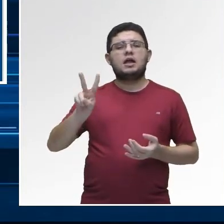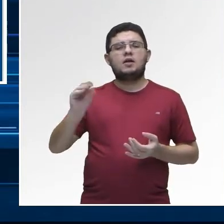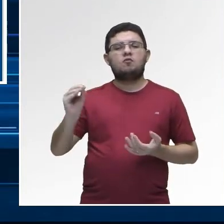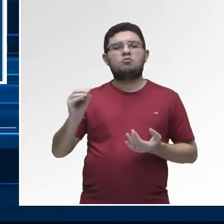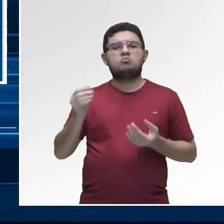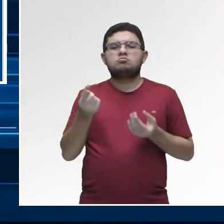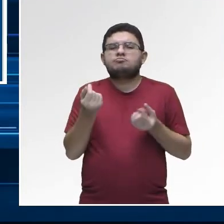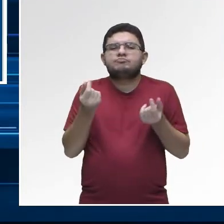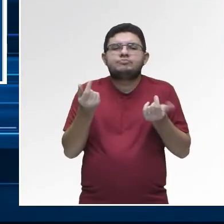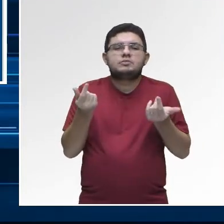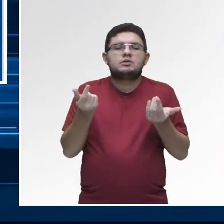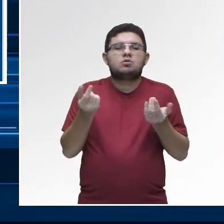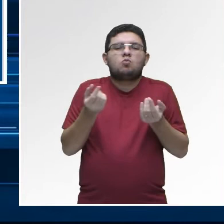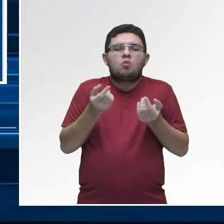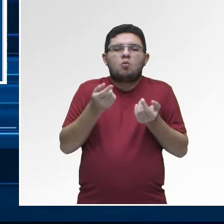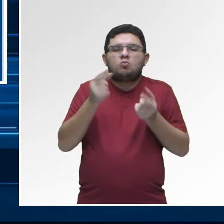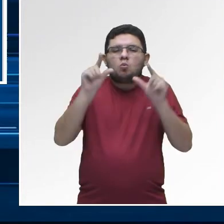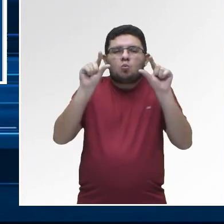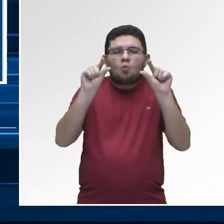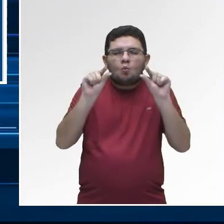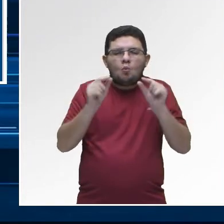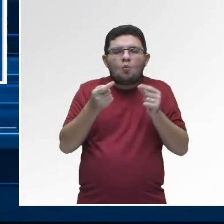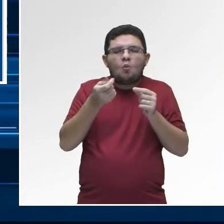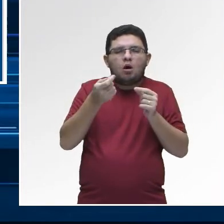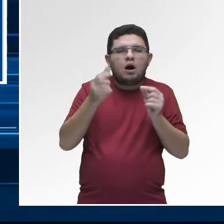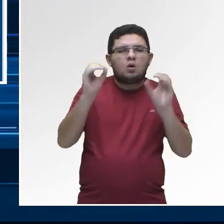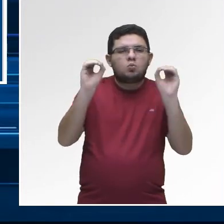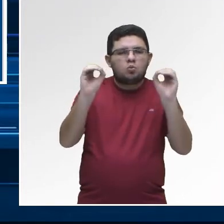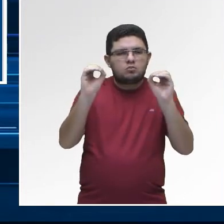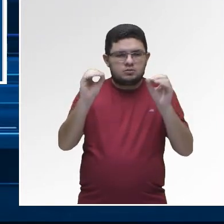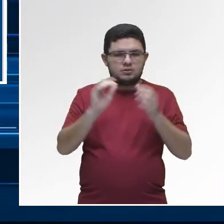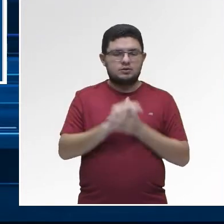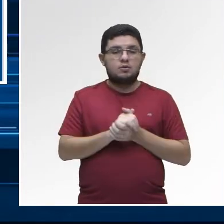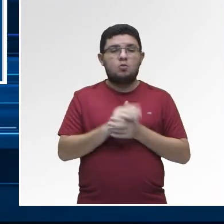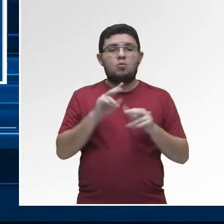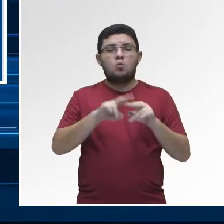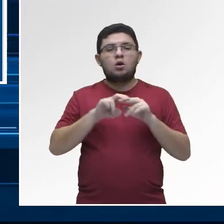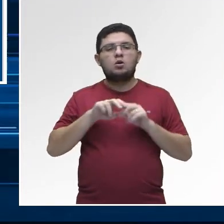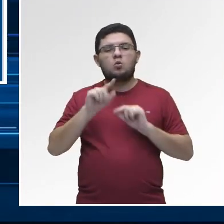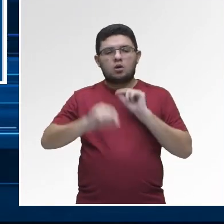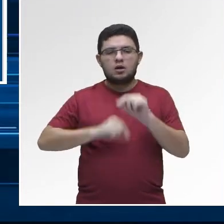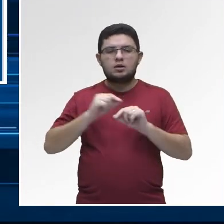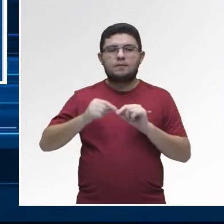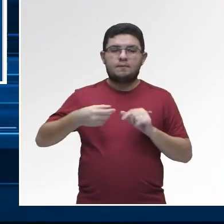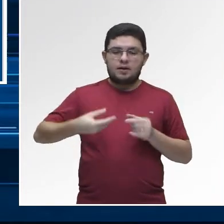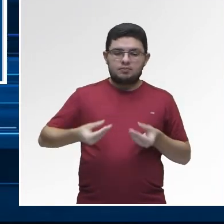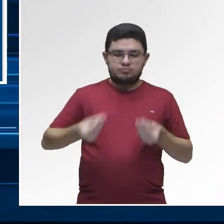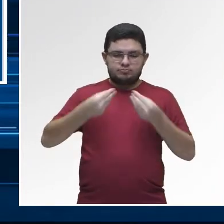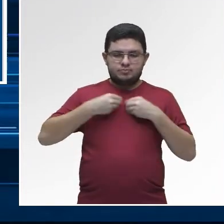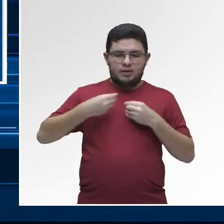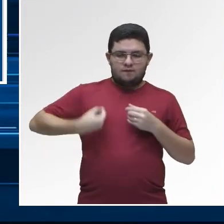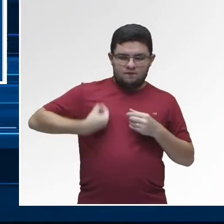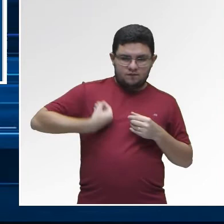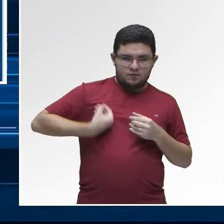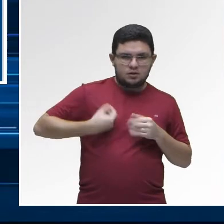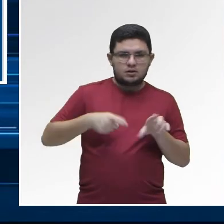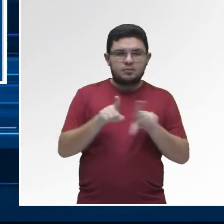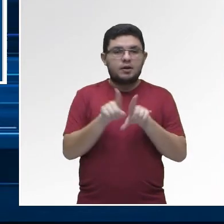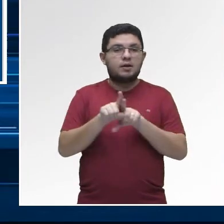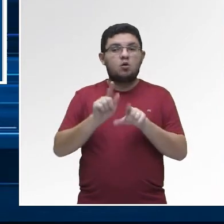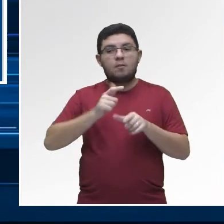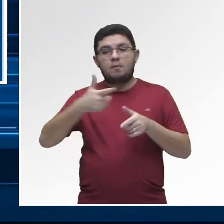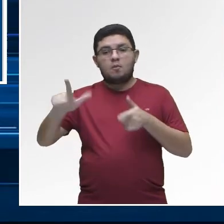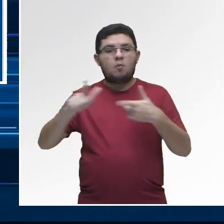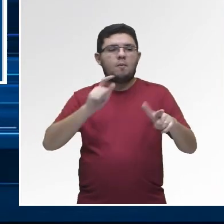não é isso? Praticamente nada, porque ainda tinha que tirar para a sua subsistência e também para pagar os outros impostos.